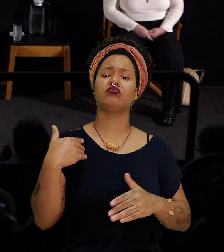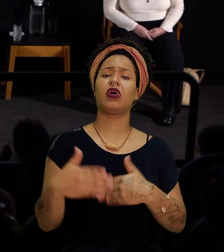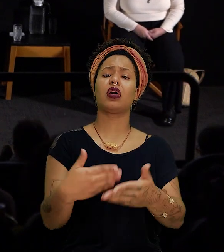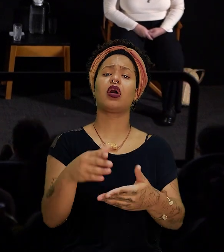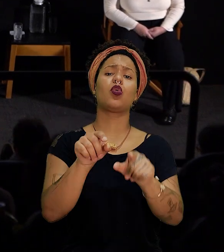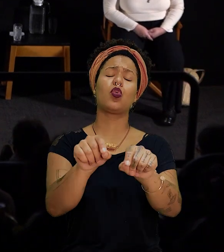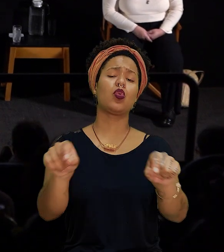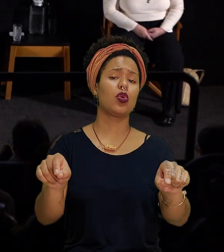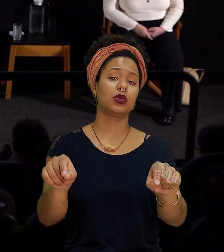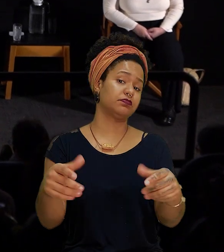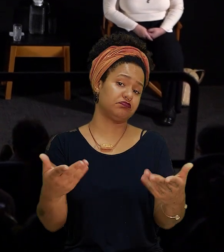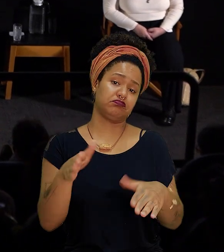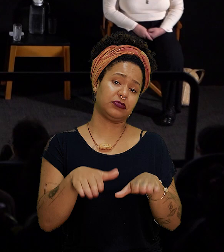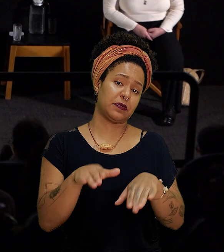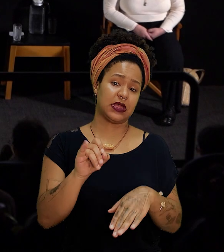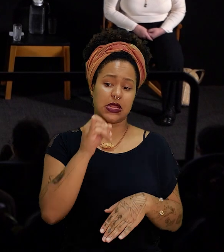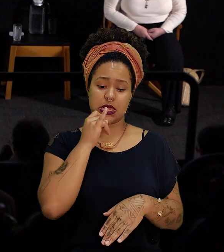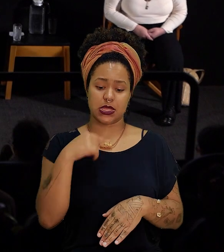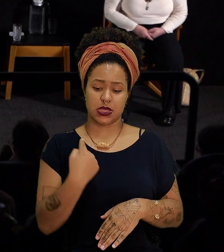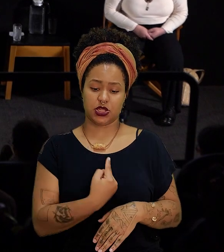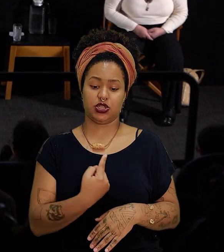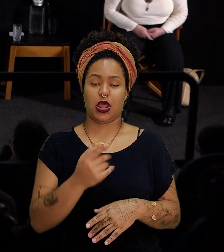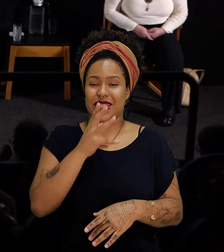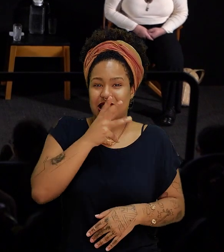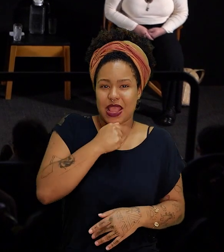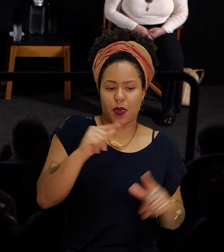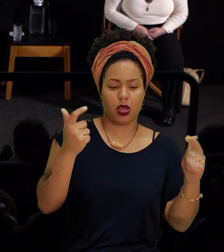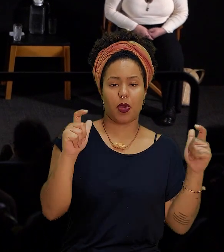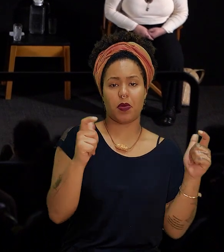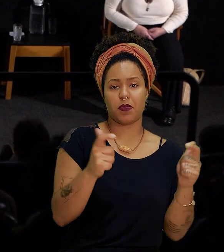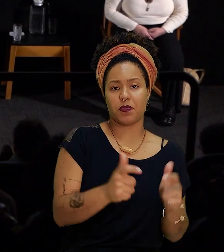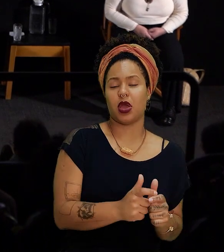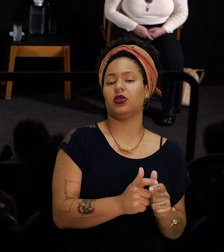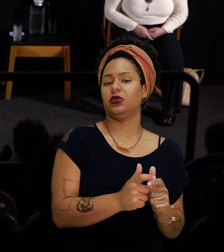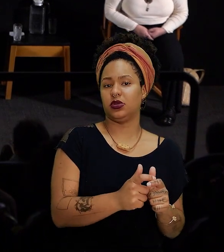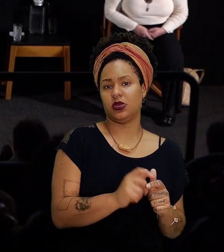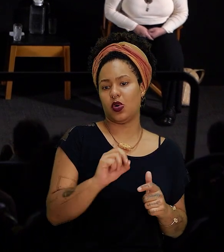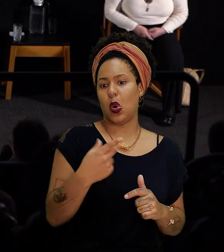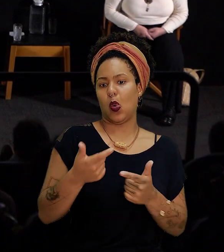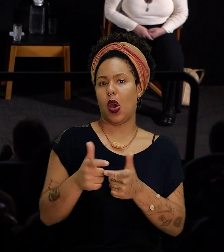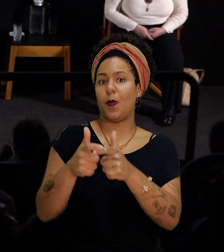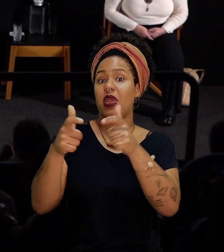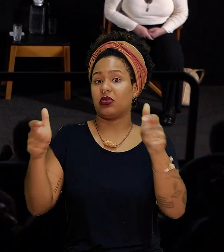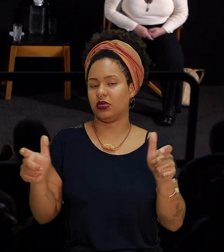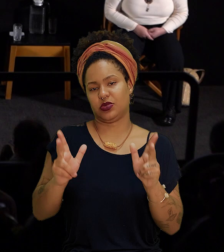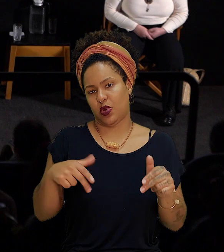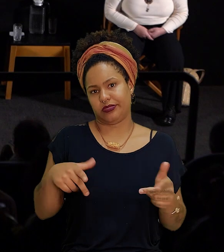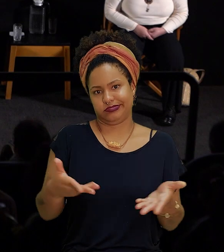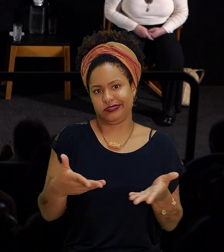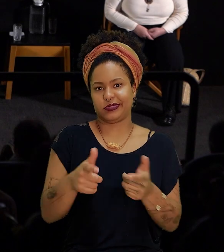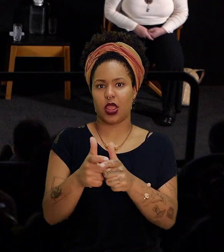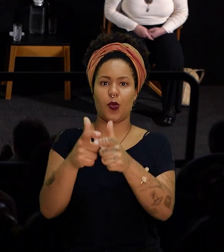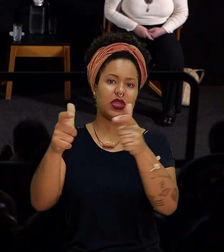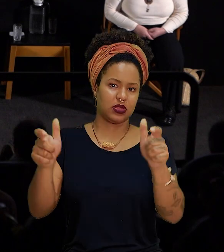Vai levar o quê? Vai levar, depende. Se a gente continuar demorando a reduzir as emissões e continuar aumentando, como a gente